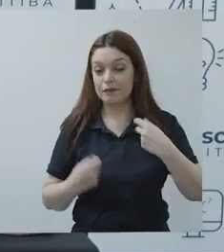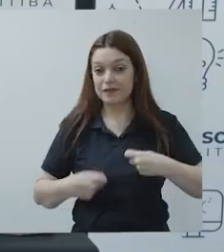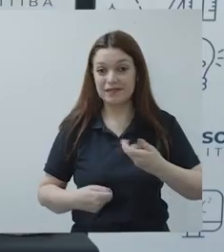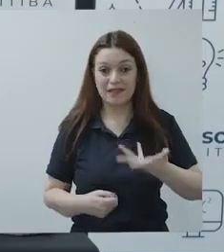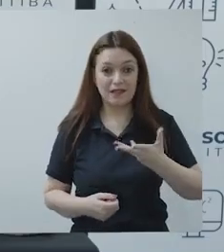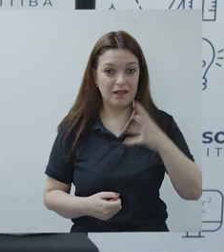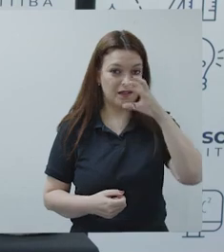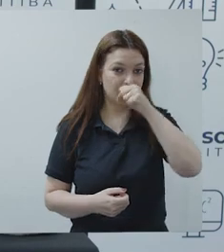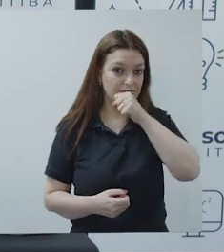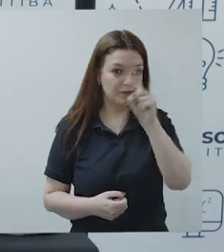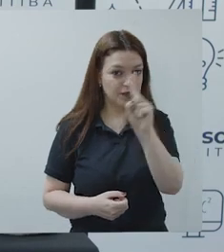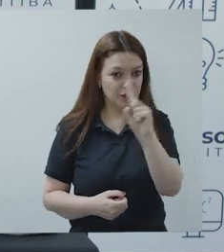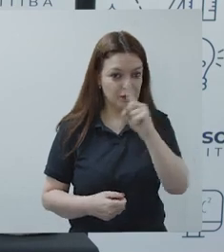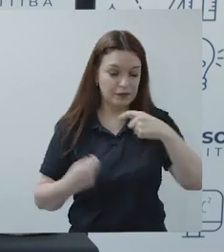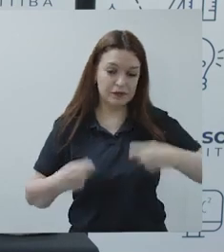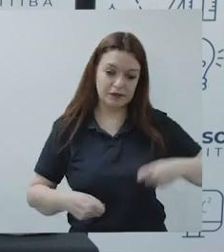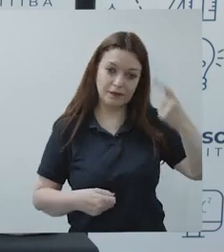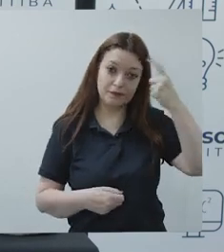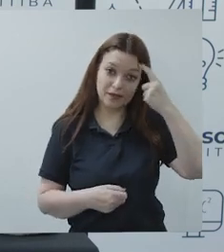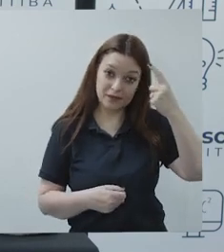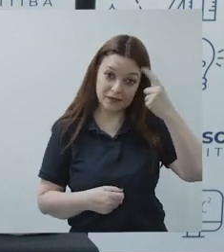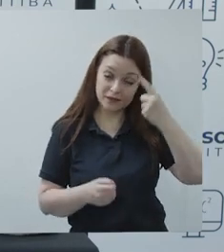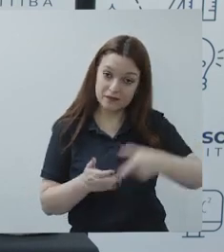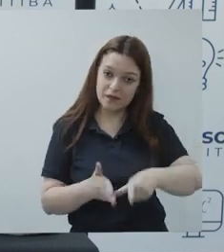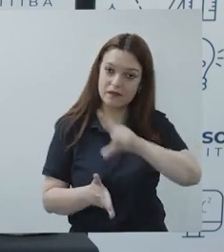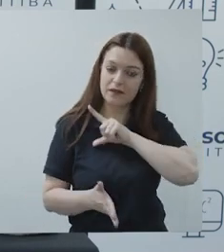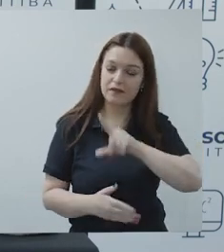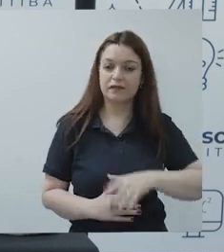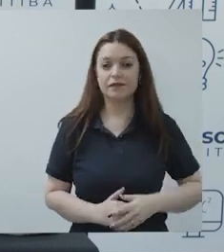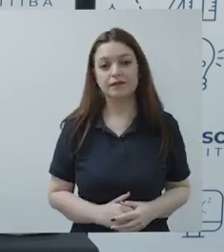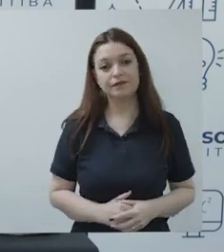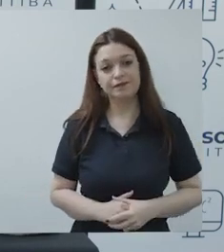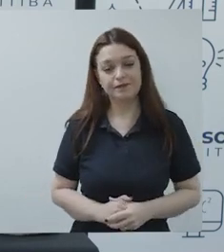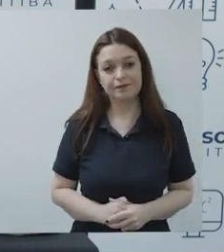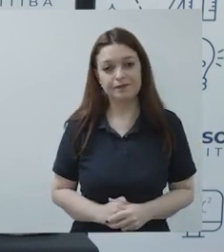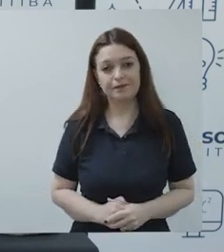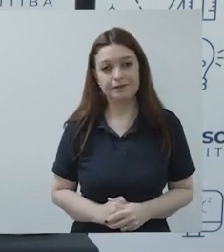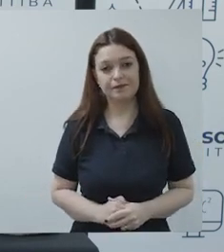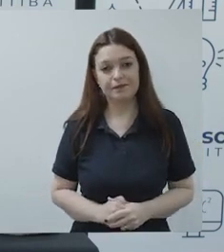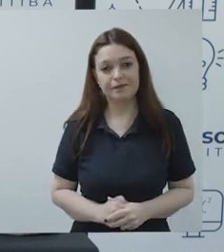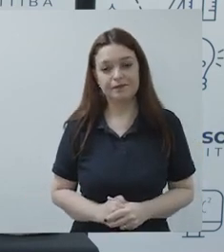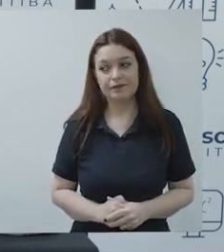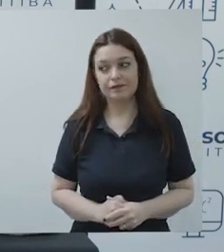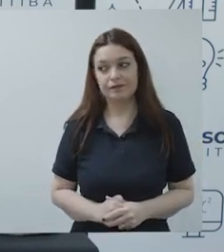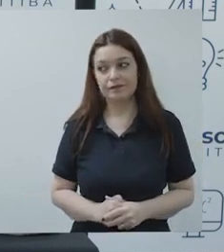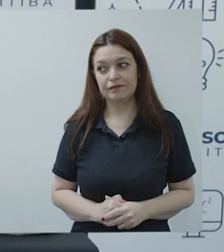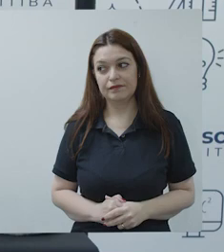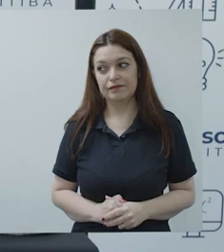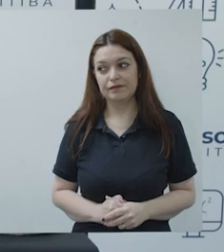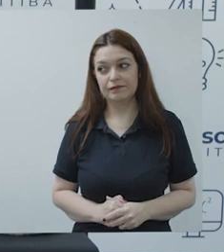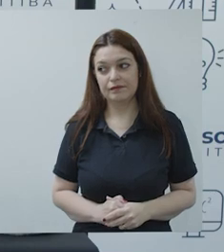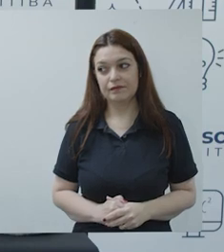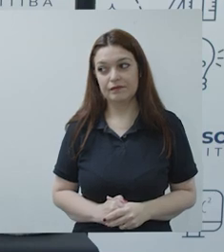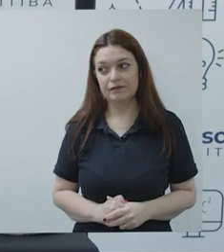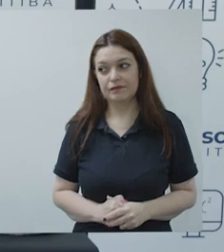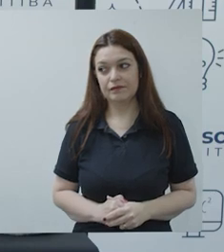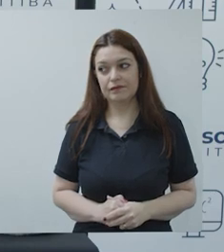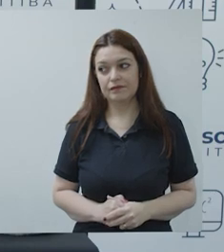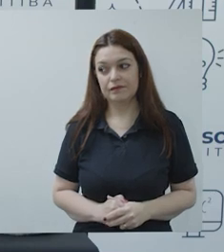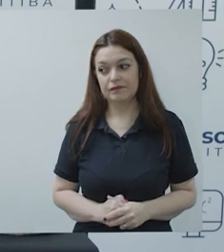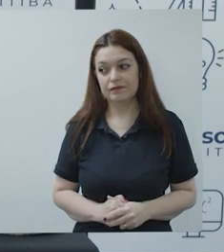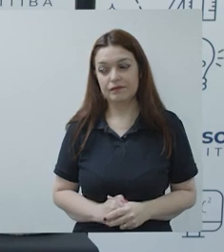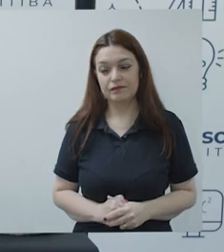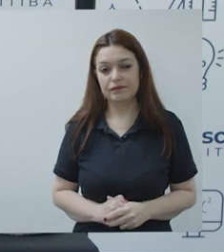Tem que pensar. Eu joguei muito rápido. Muito bem. Então agora... Deixa eu pôr aqui na mesa.